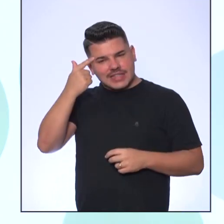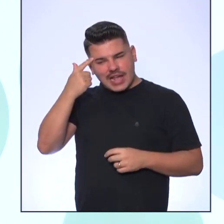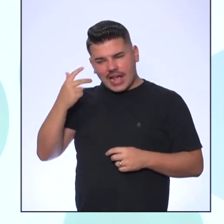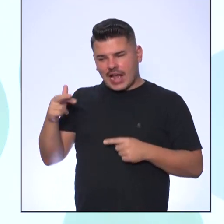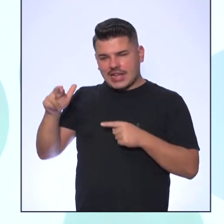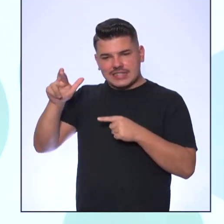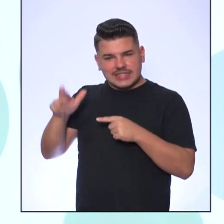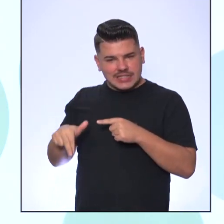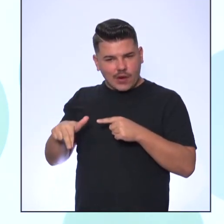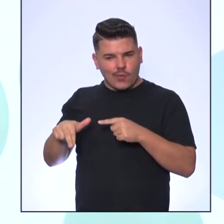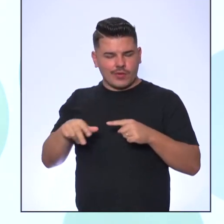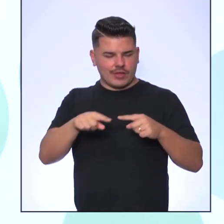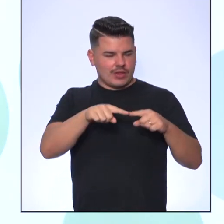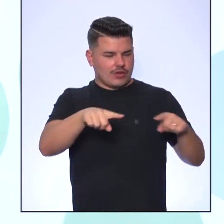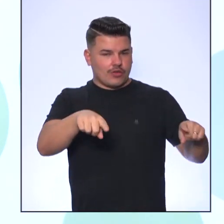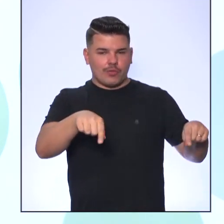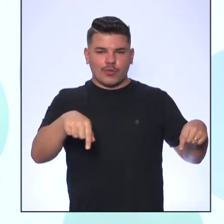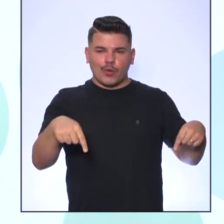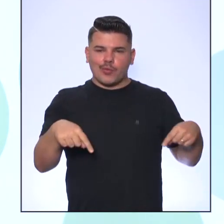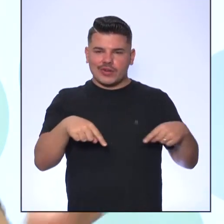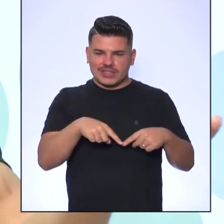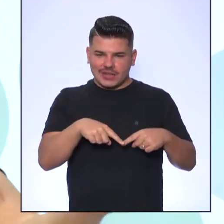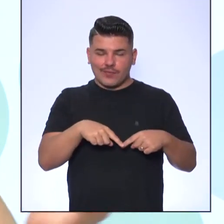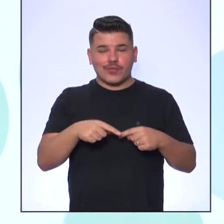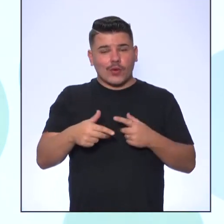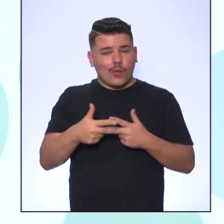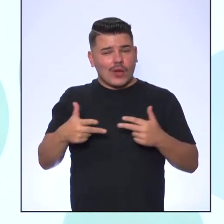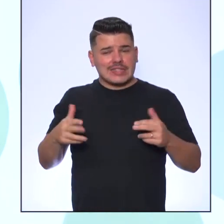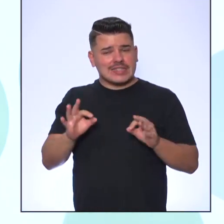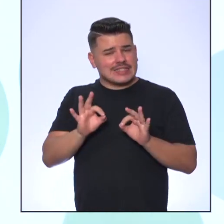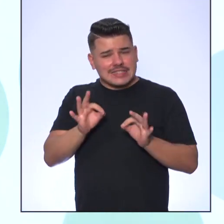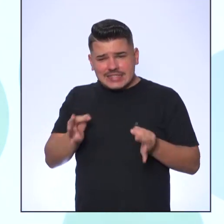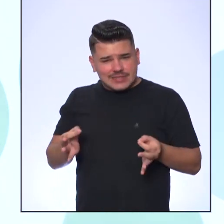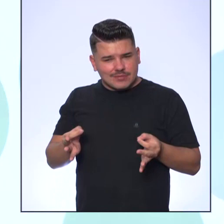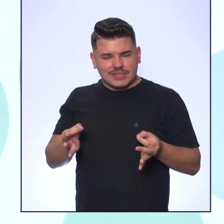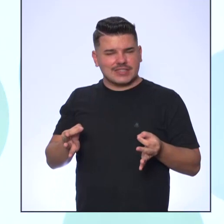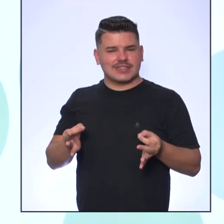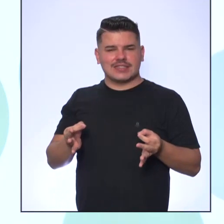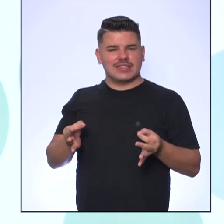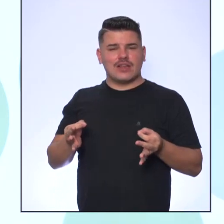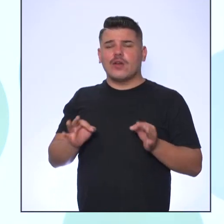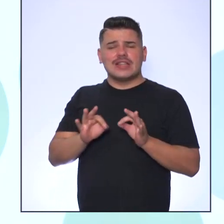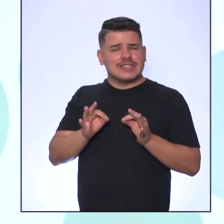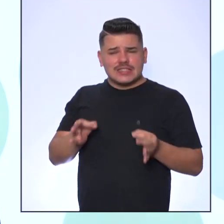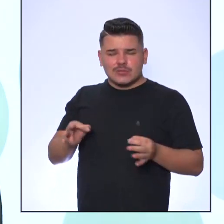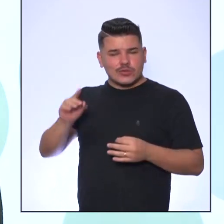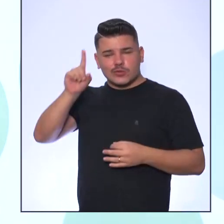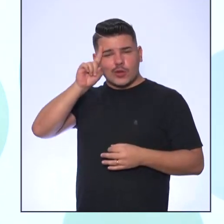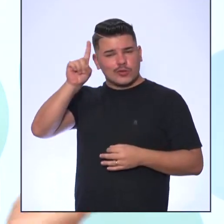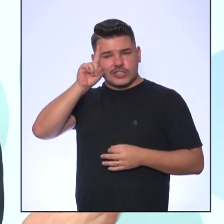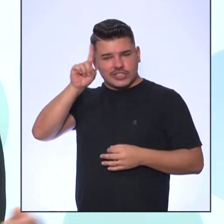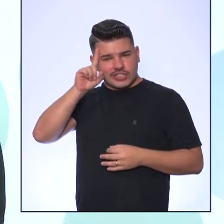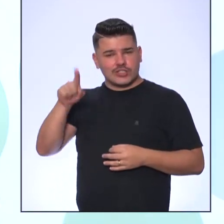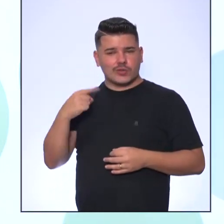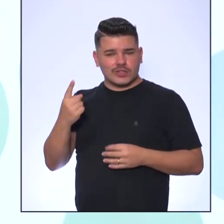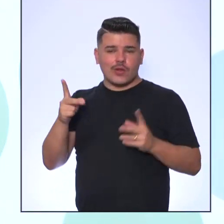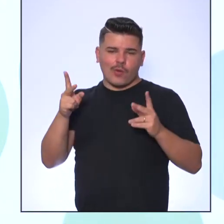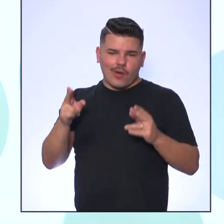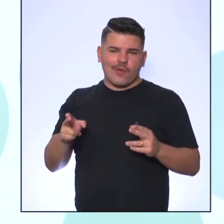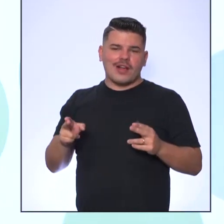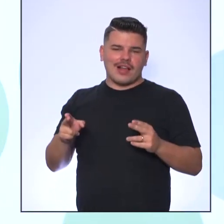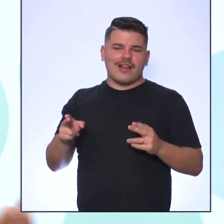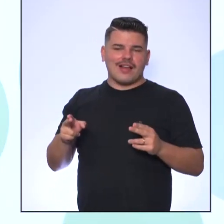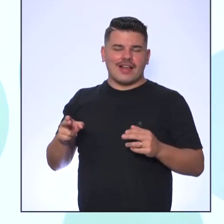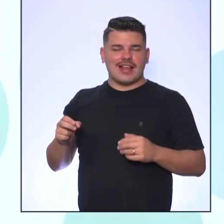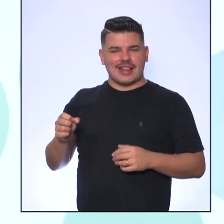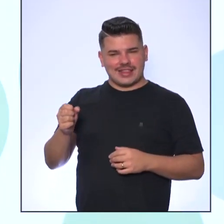proporção, né? Que são conceitos extremamente simples, que são conceitos muito utilizados dentro do nosso dia a dia, né? Como uma regra de 3, coisas desse